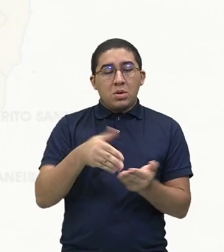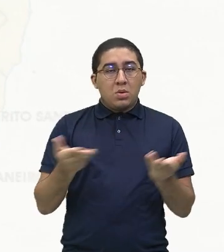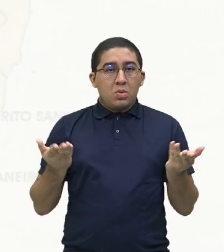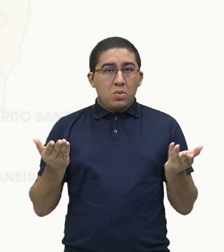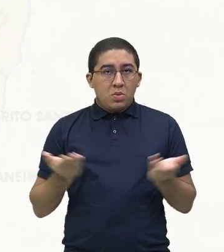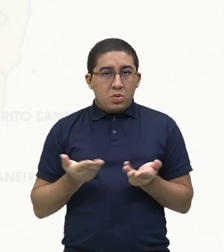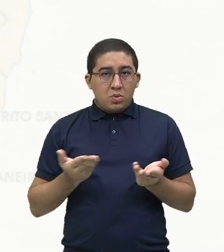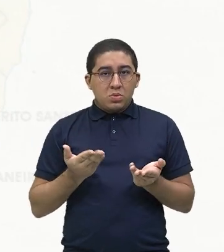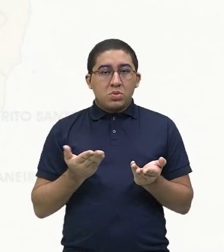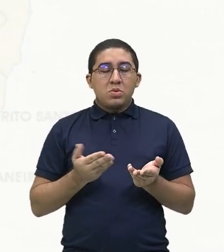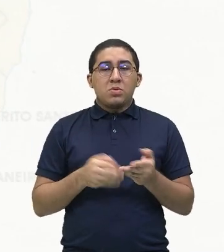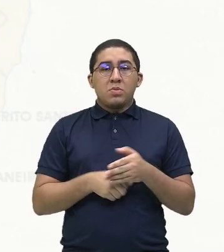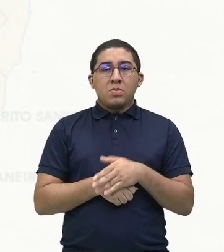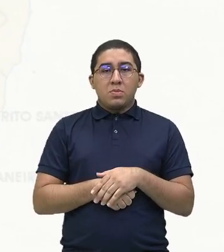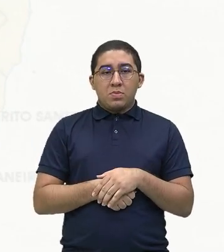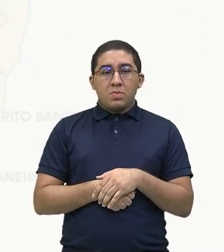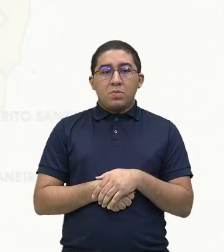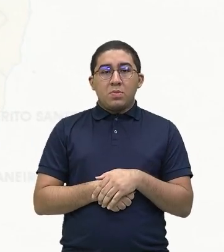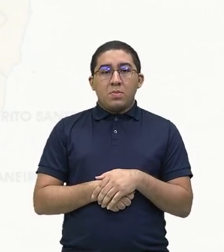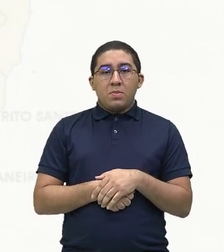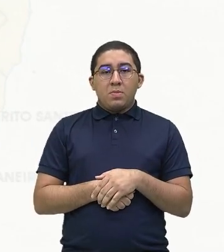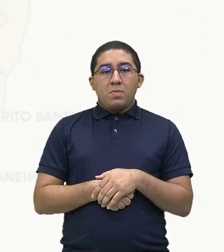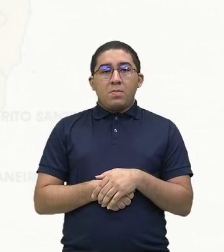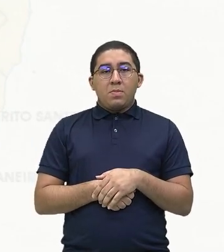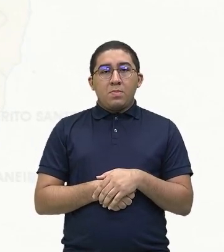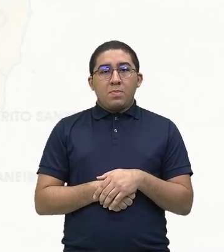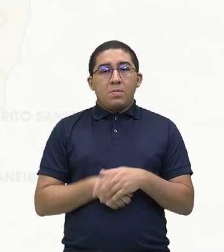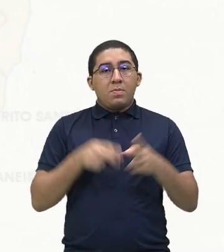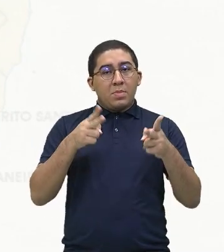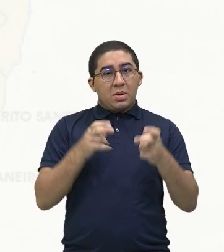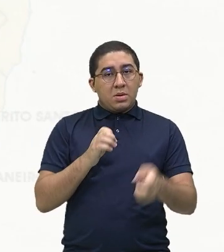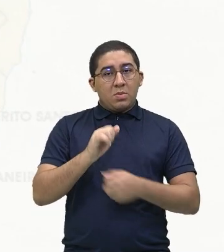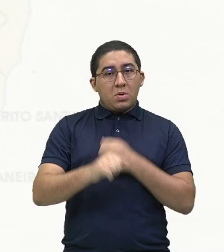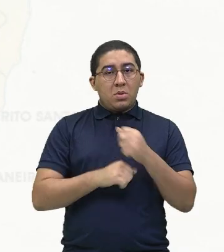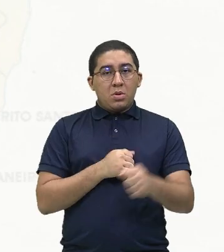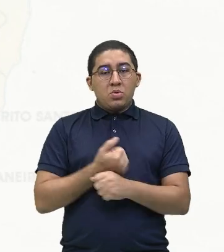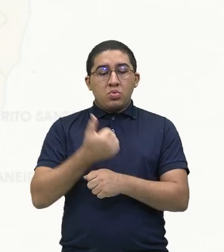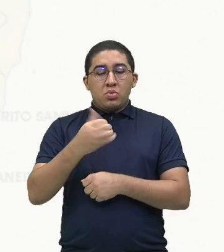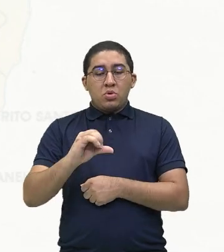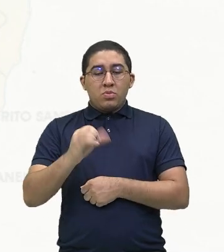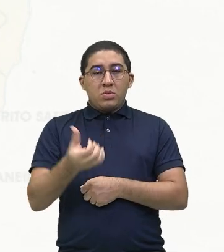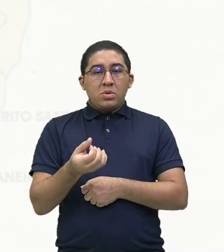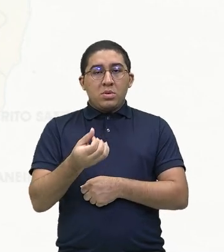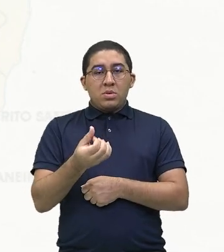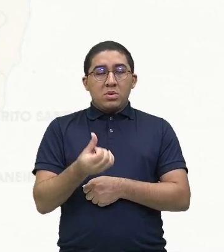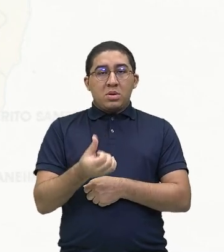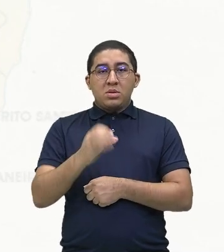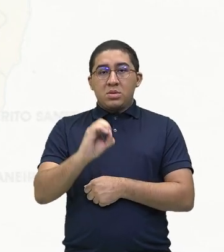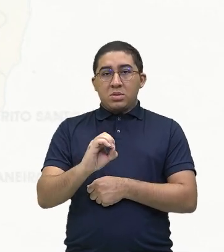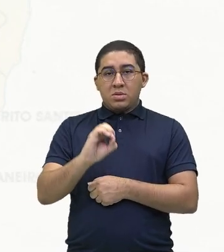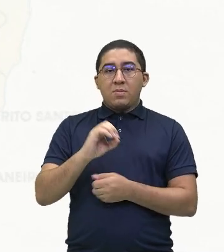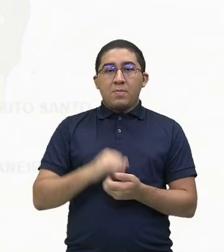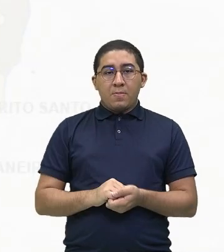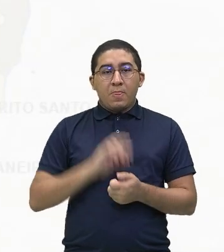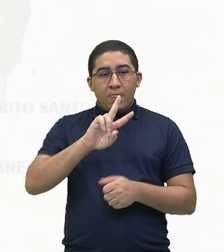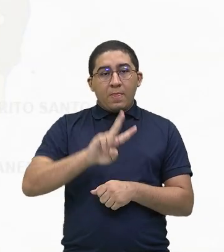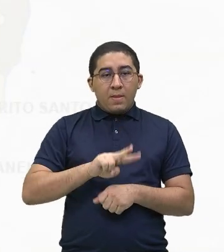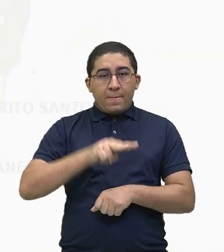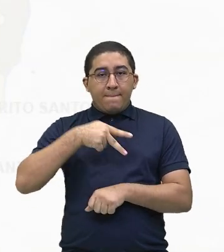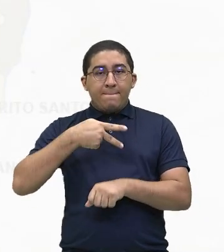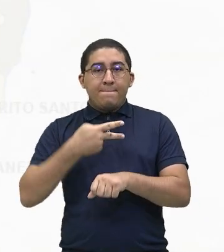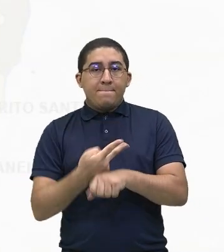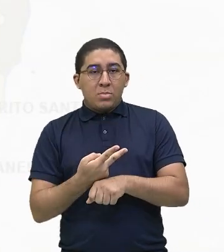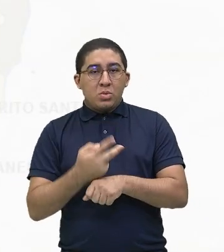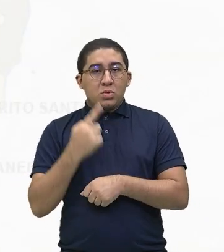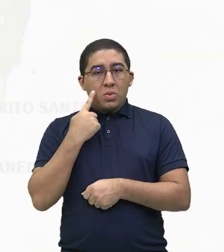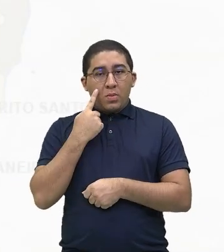aí de 1960. Observamos 1960, 10 anos depois, essa regionalização, ela já